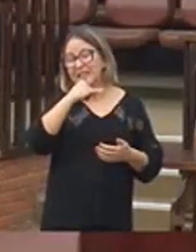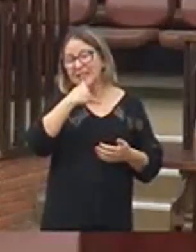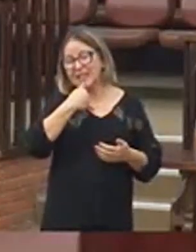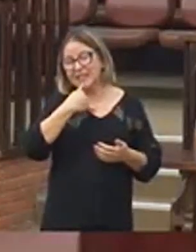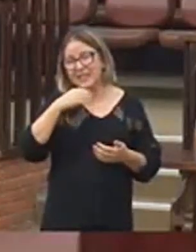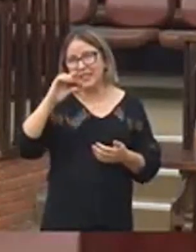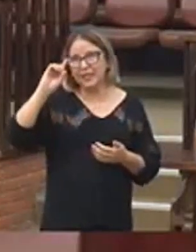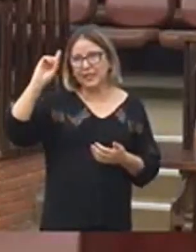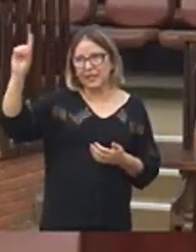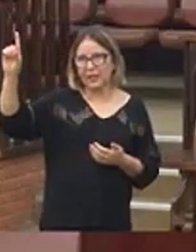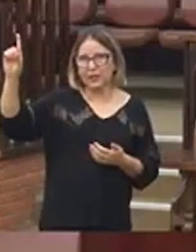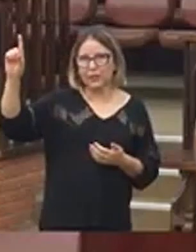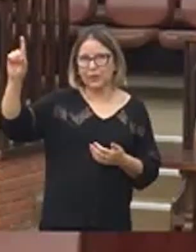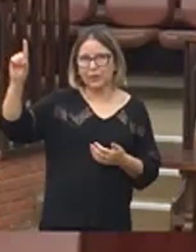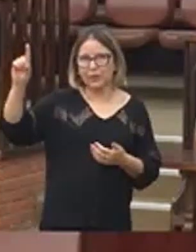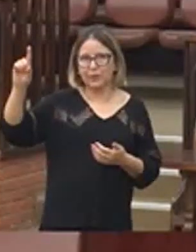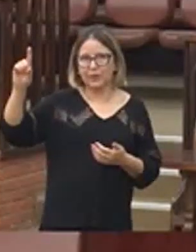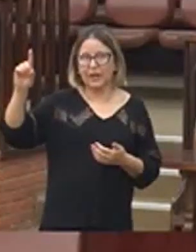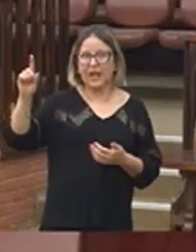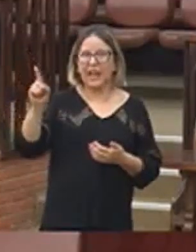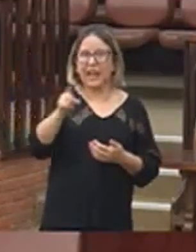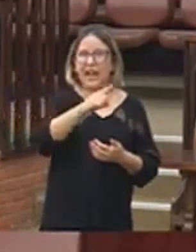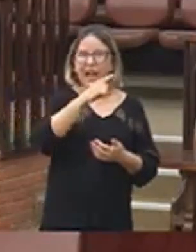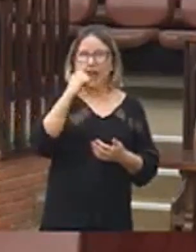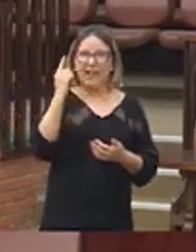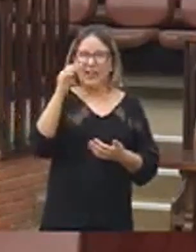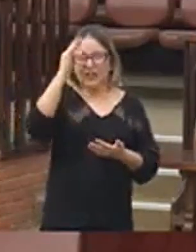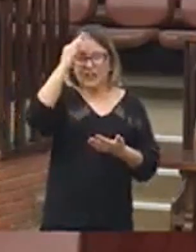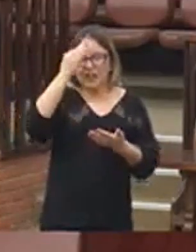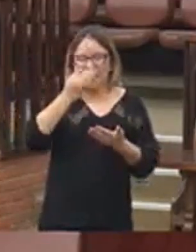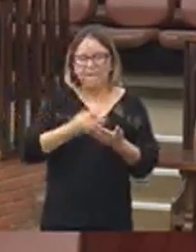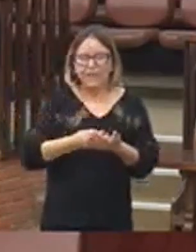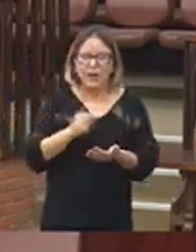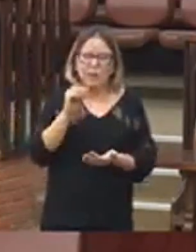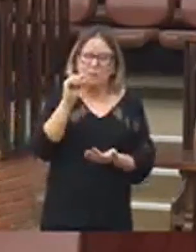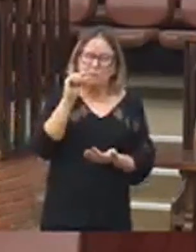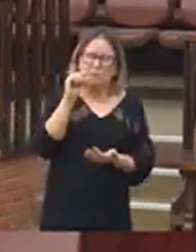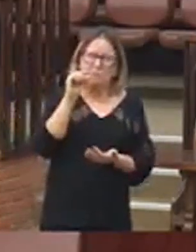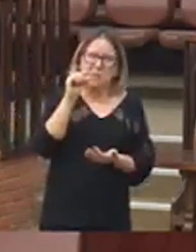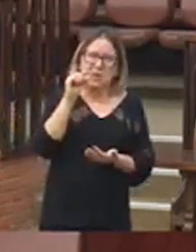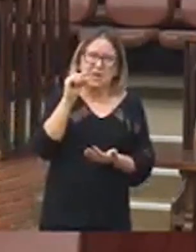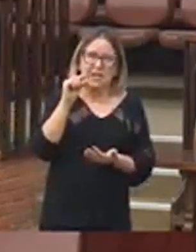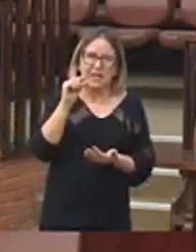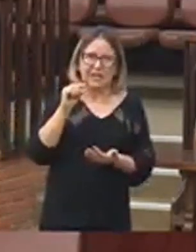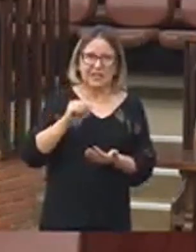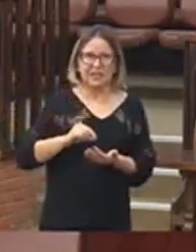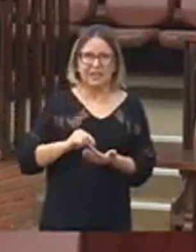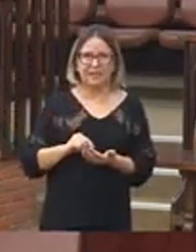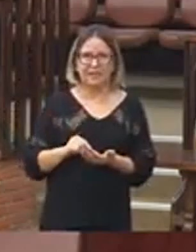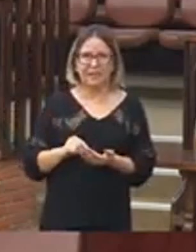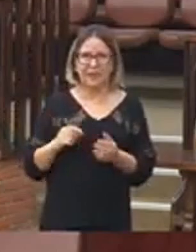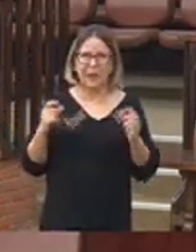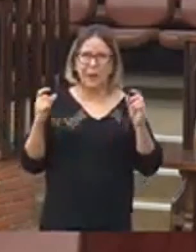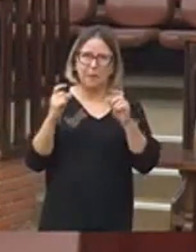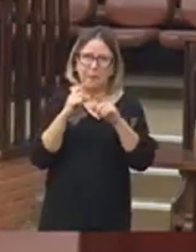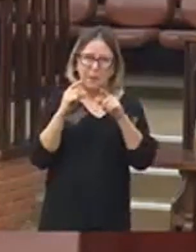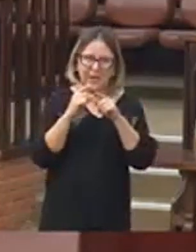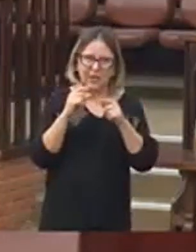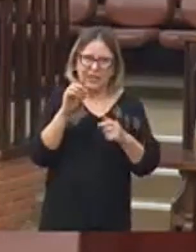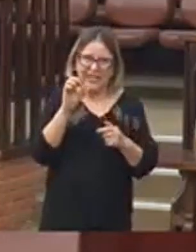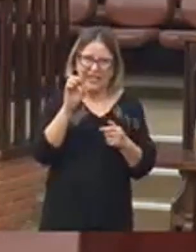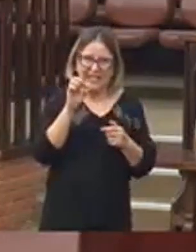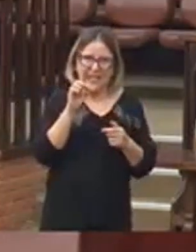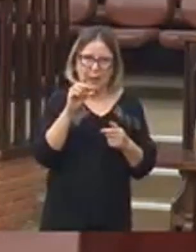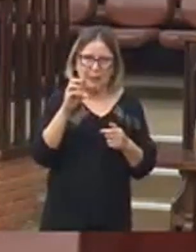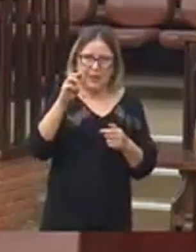fé. Essa fé minúscula, menor que um grão de mostarda. Porque se tivéssemos